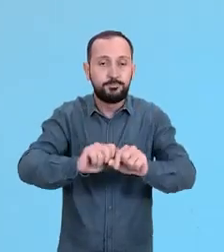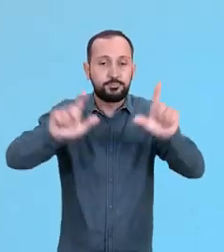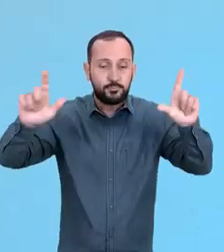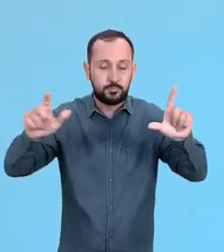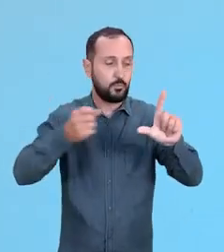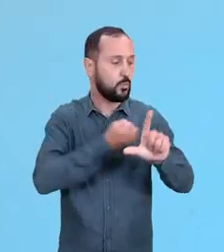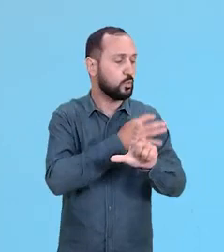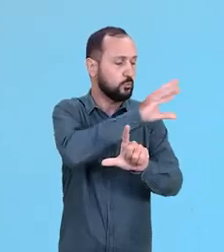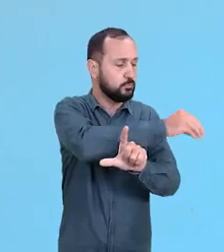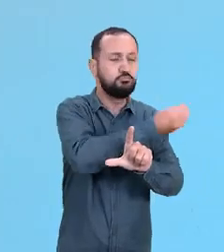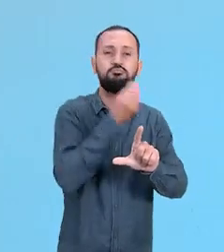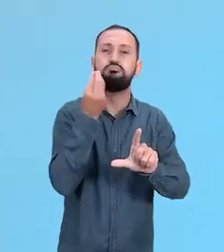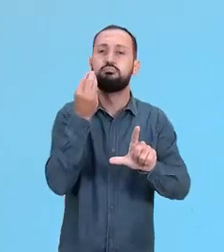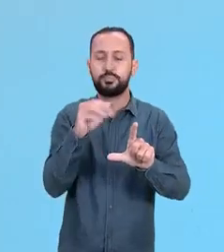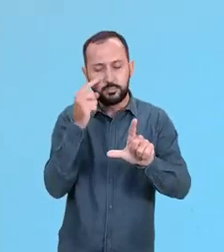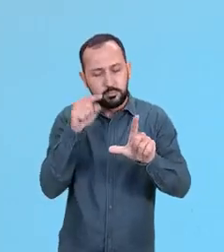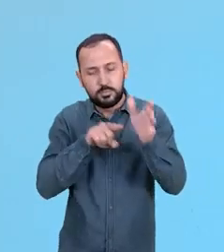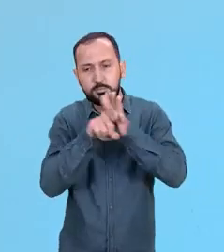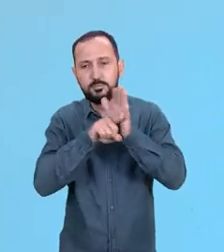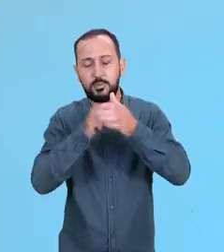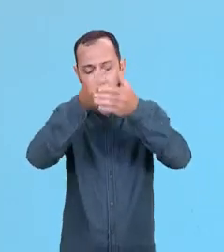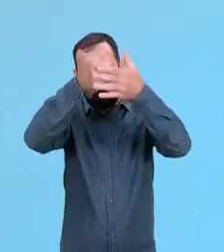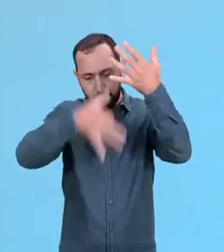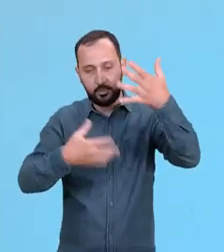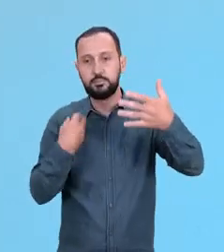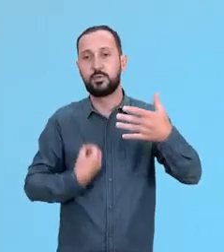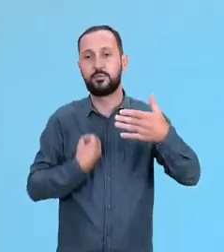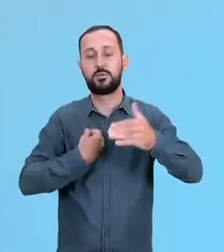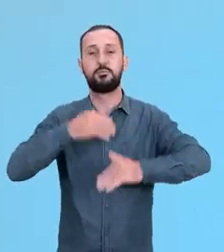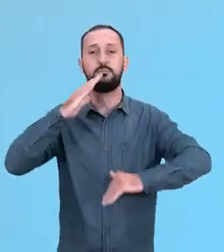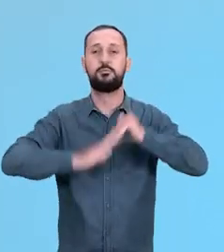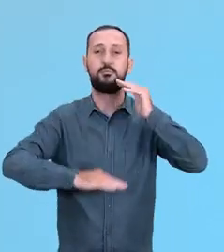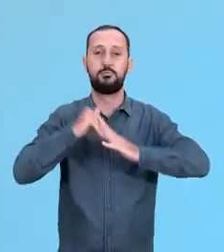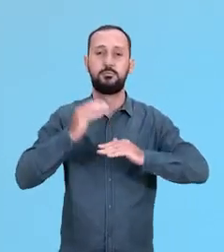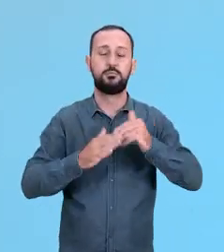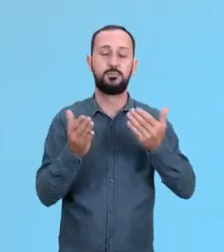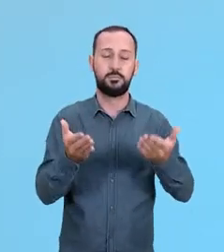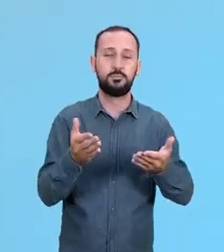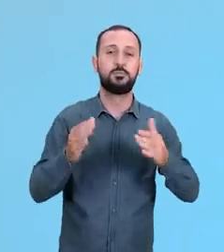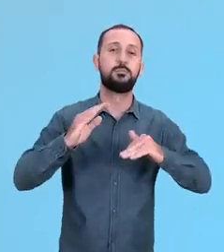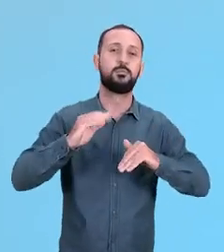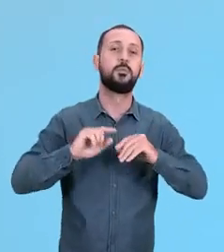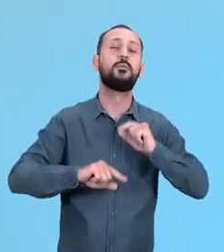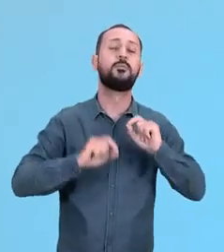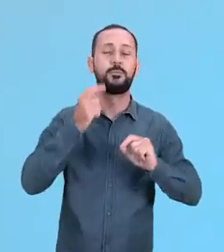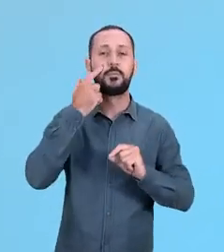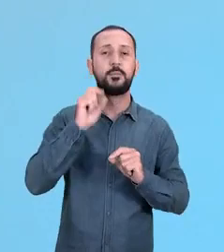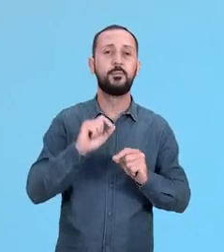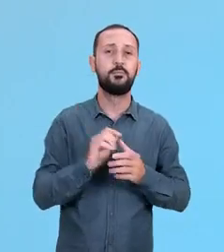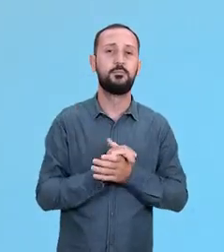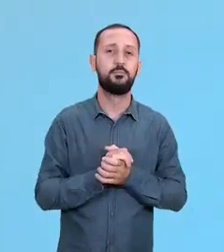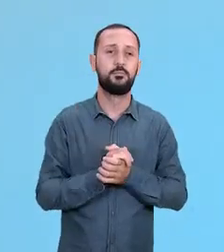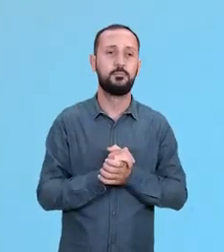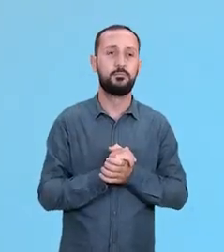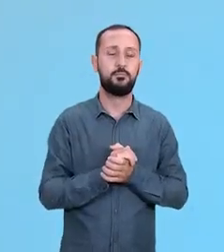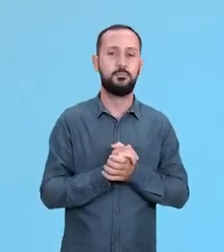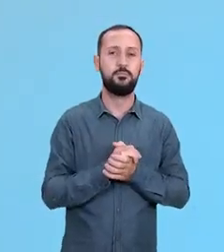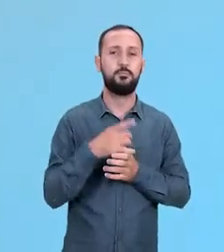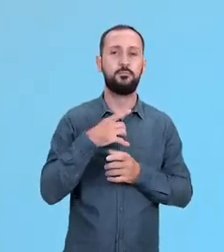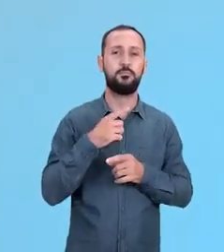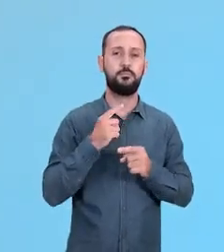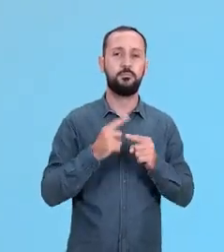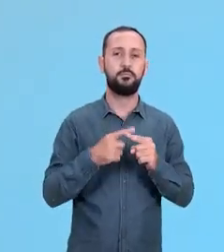de Saúde, colocar aquele código e ter a ficha completa desse agente, porque